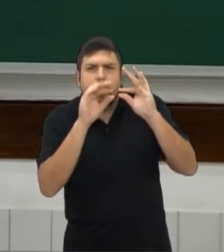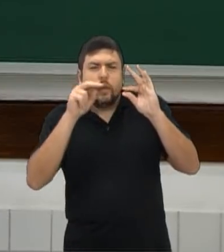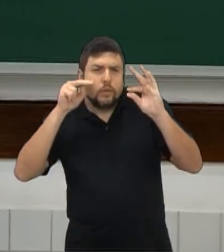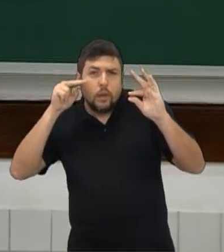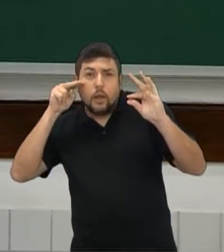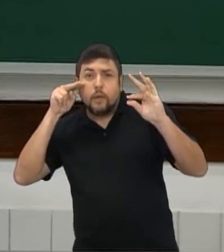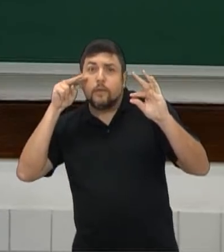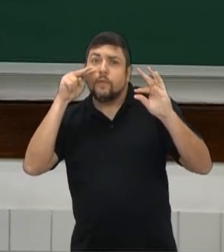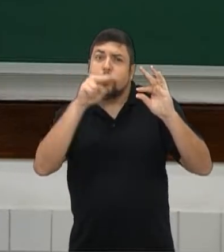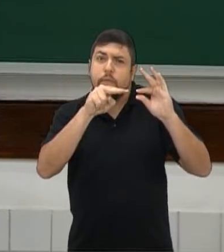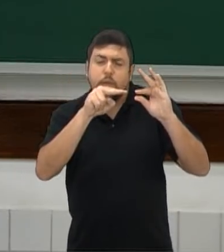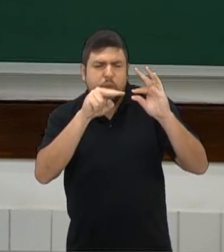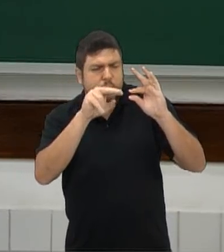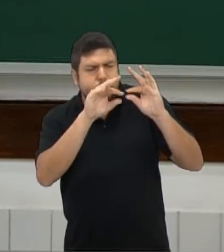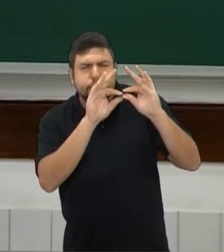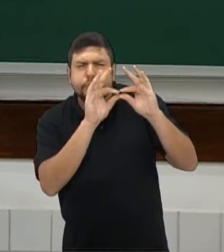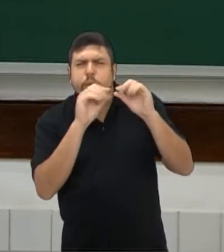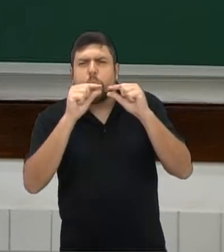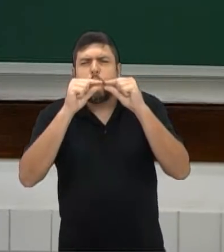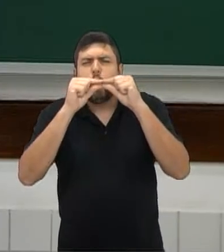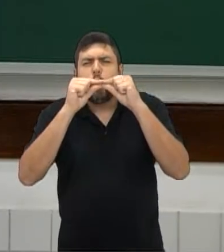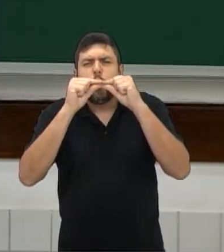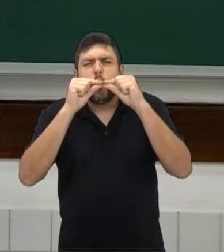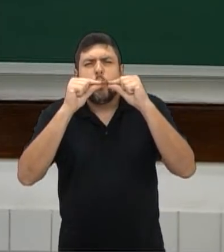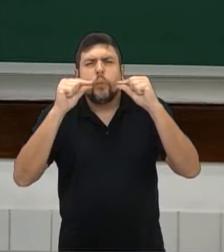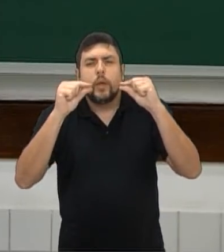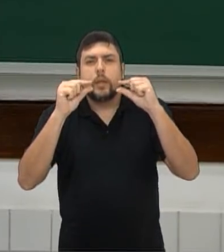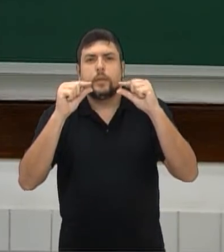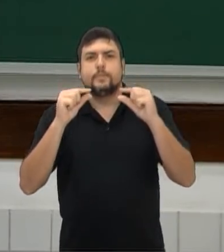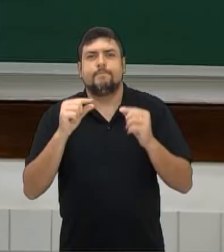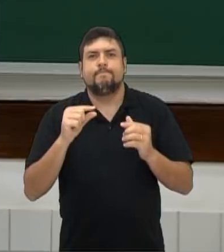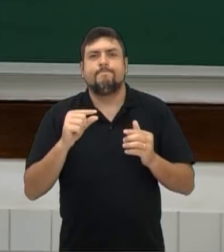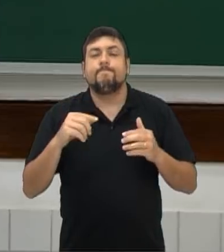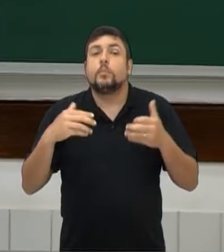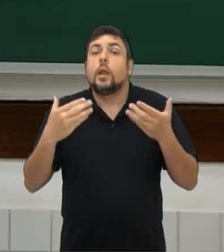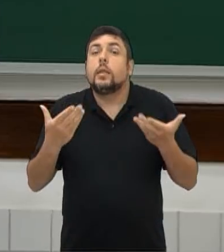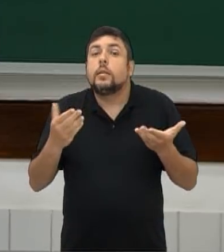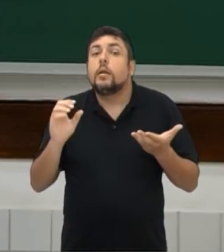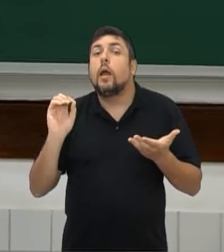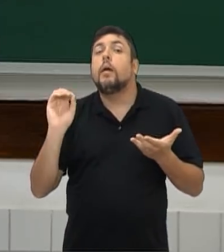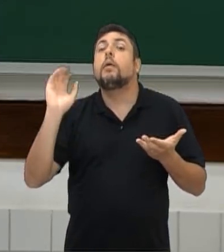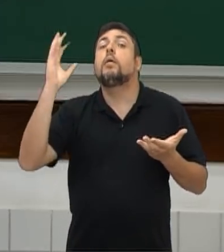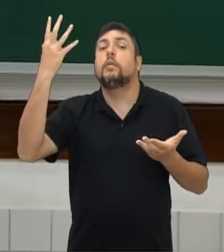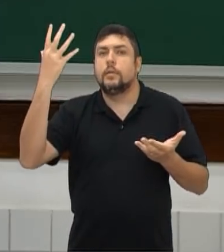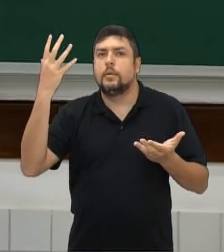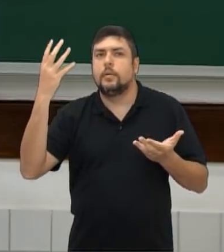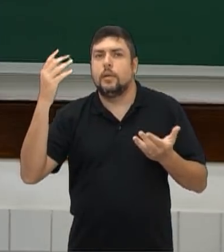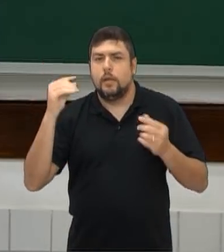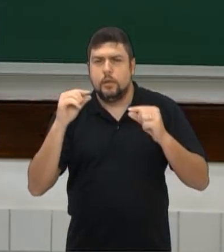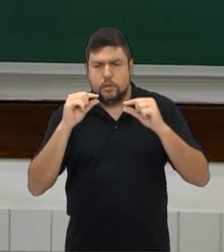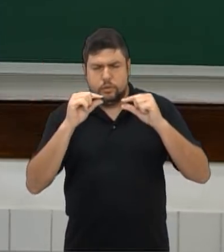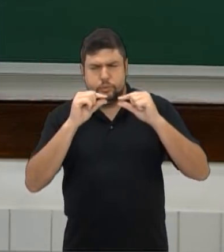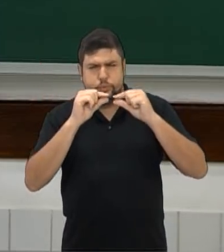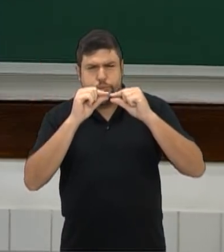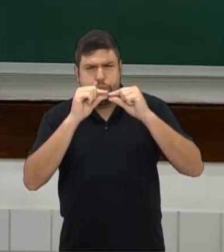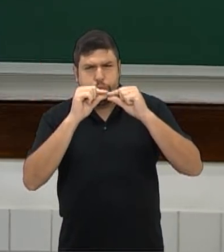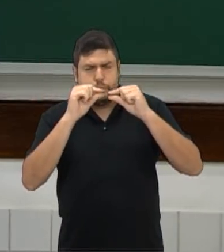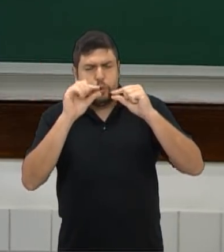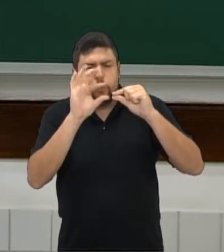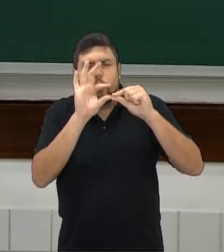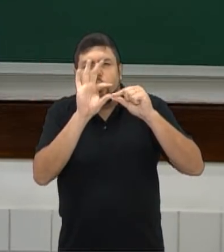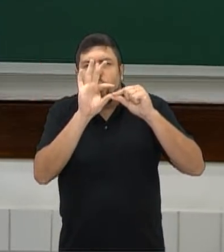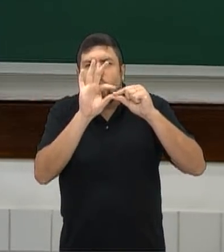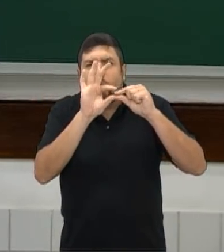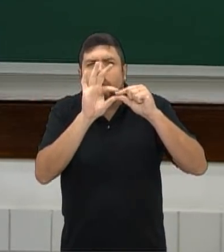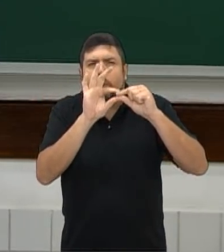bem fininha? Vai ficar bem pequenininha. Então, o que vai acontecer? A melhor